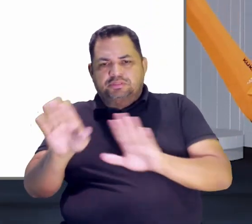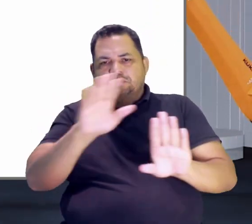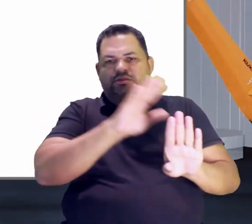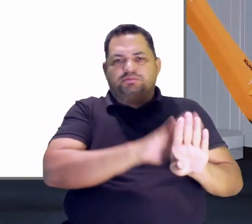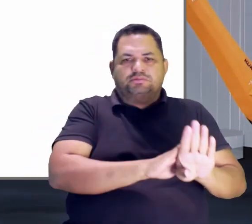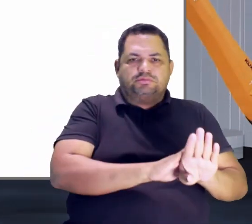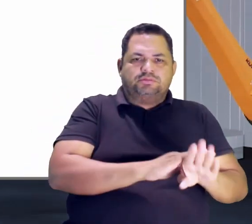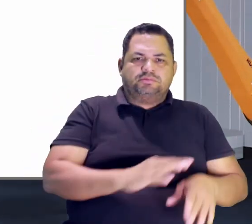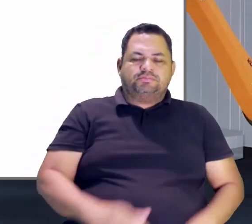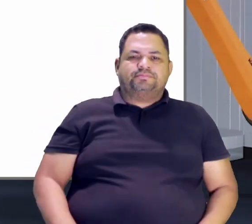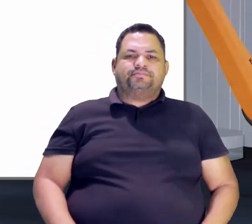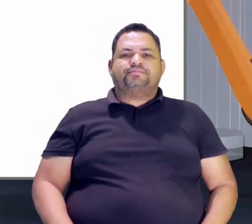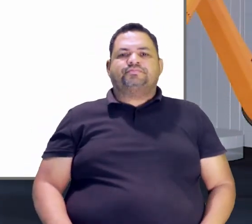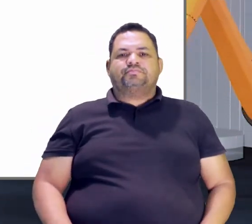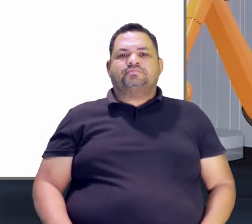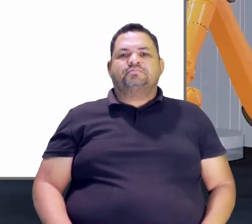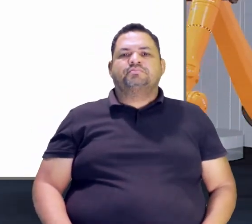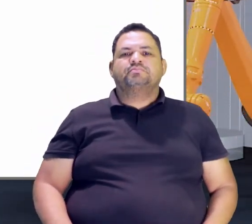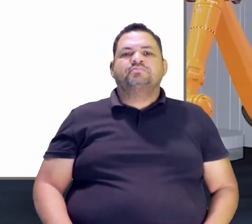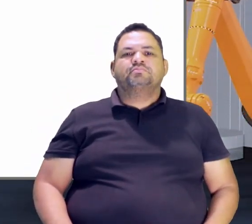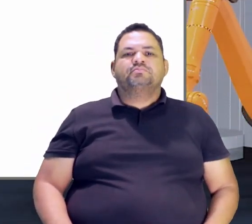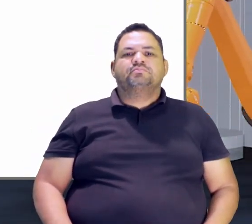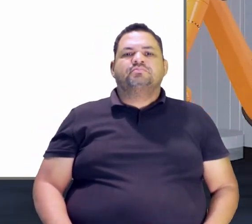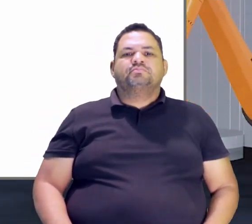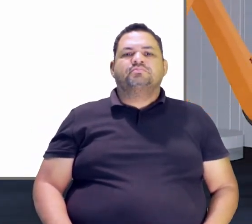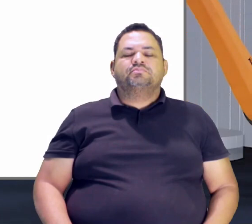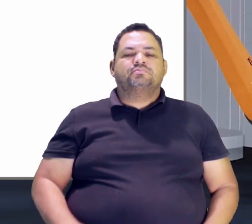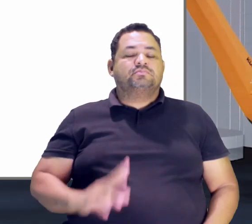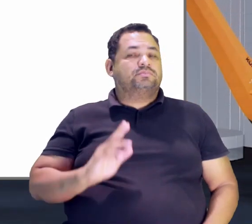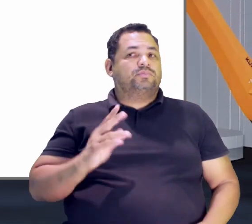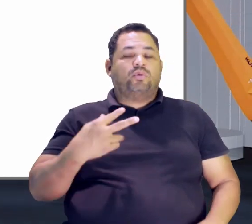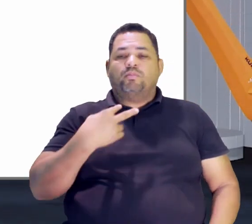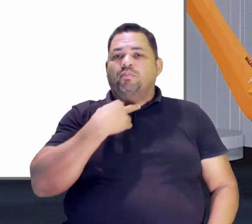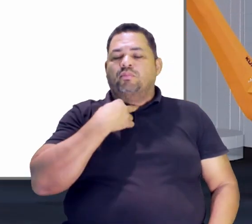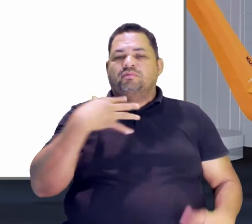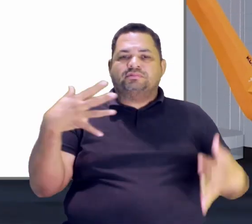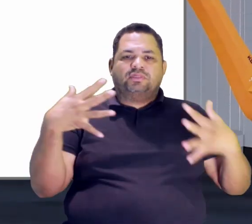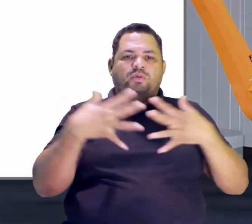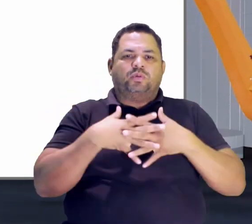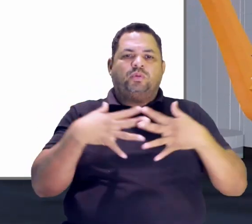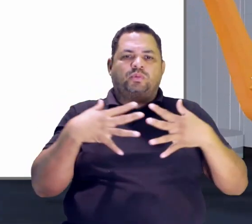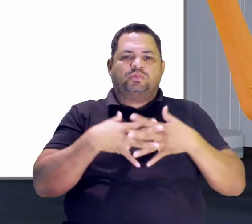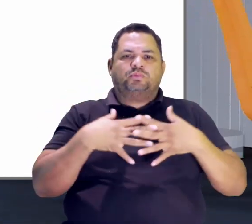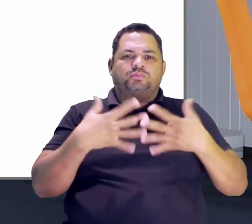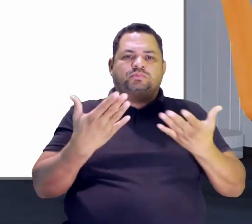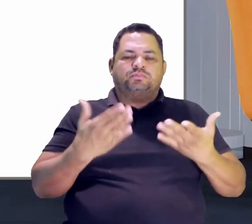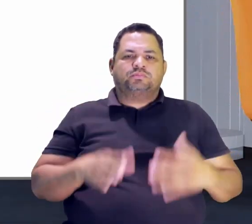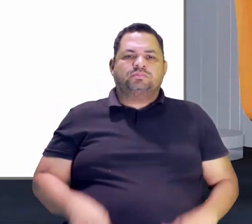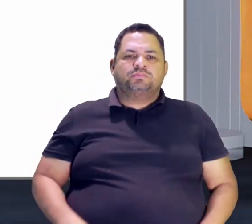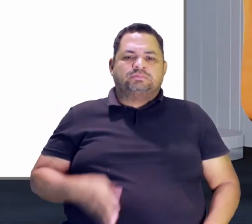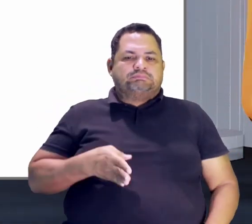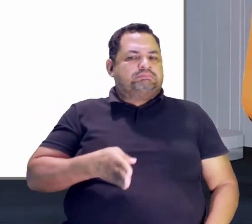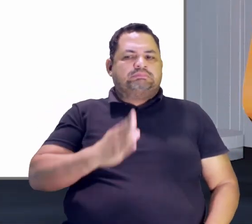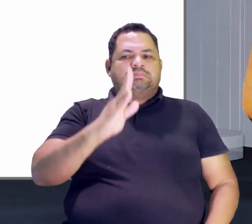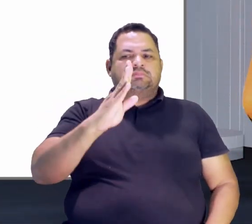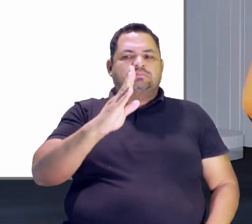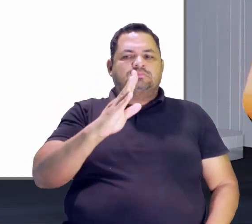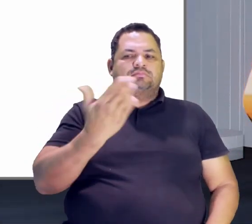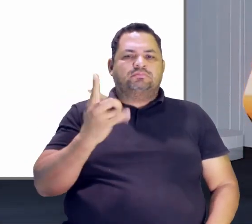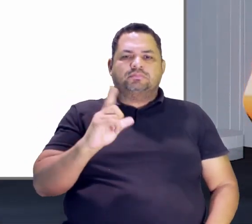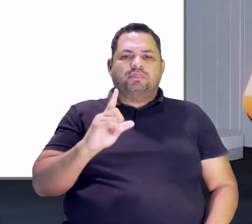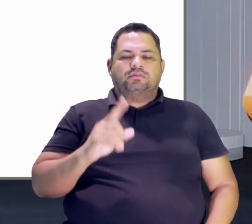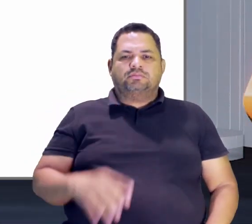esquerda. Aí sim. Então, não confundam direção e sentido. Apesar de foi nessa direção, como se a direção fosse